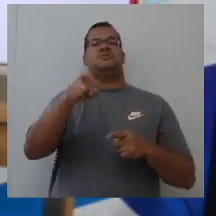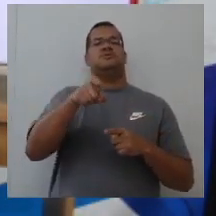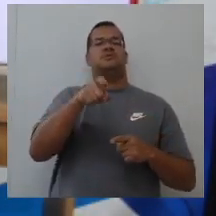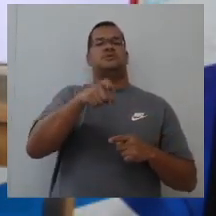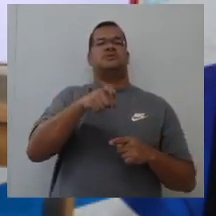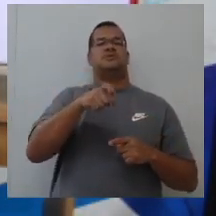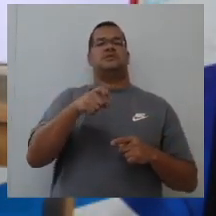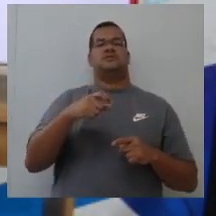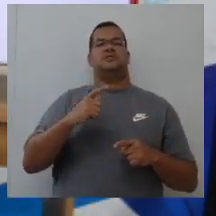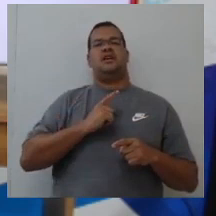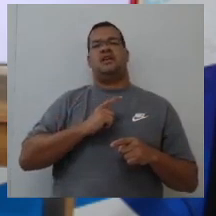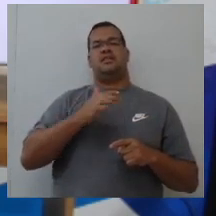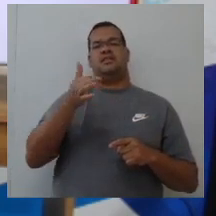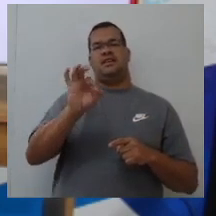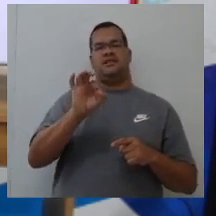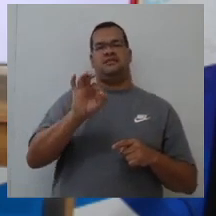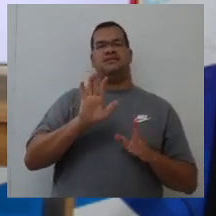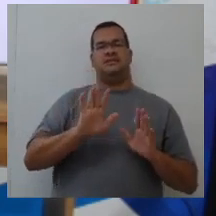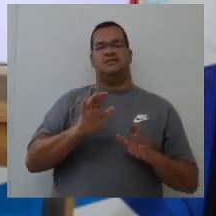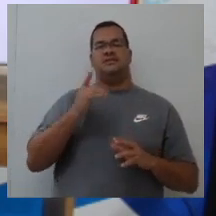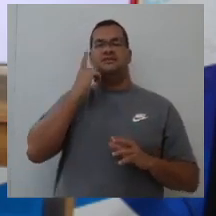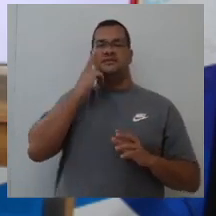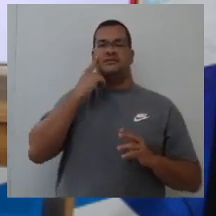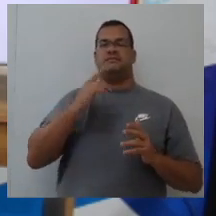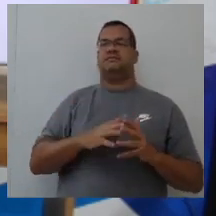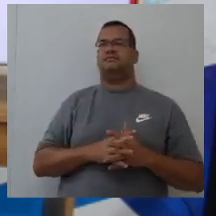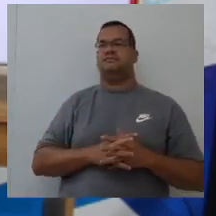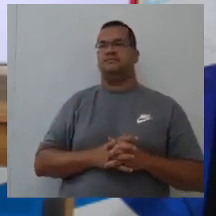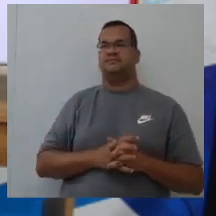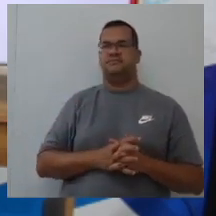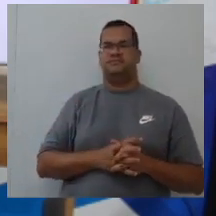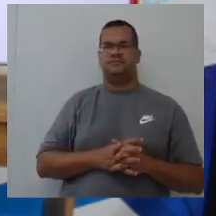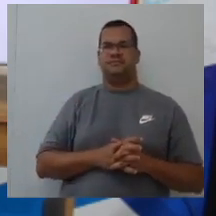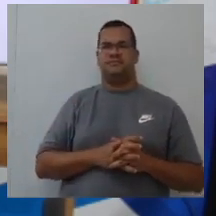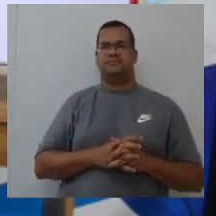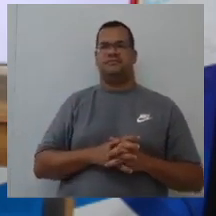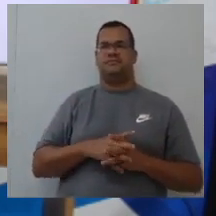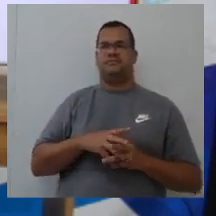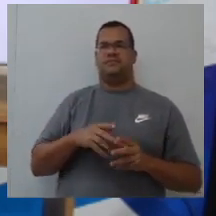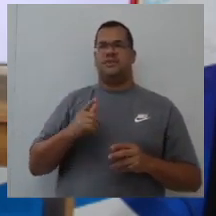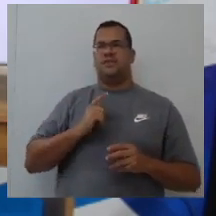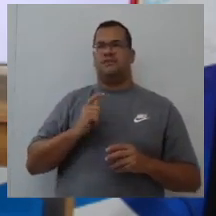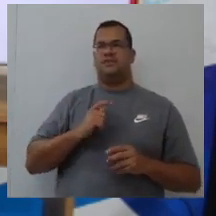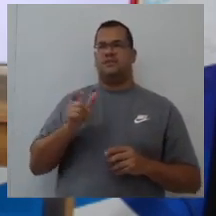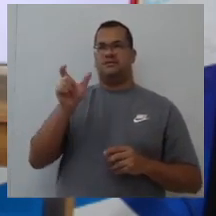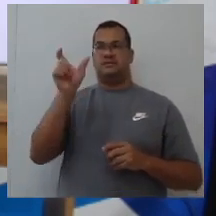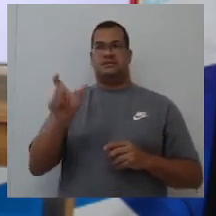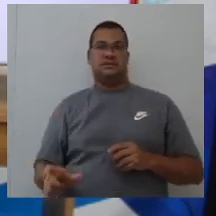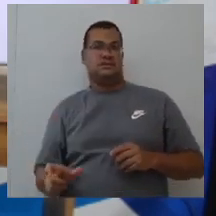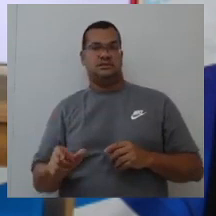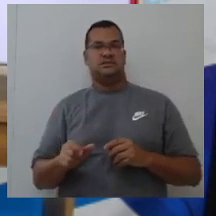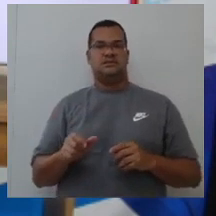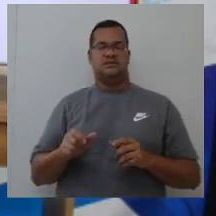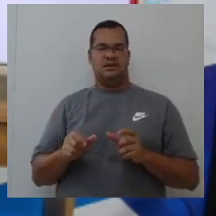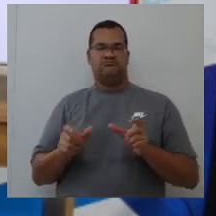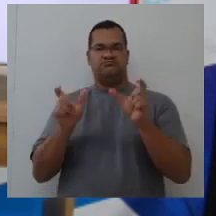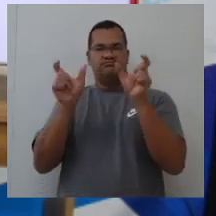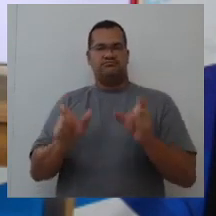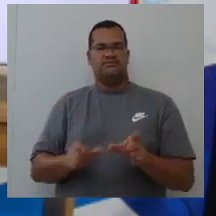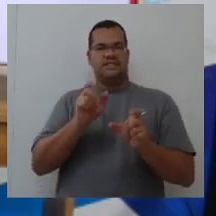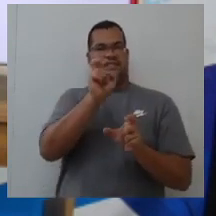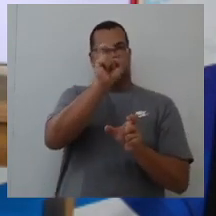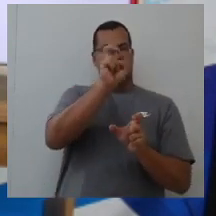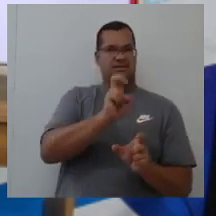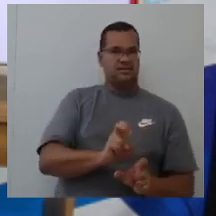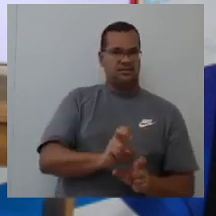10? Agora dá uma sacada aqui, velho. Vê. Vê que tem uma turma do 5 aqui, tá vendo aqui, ó? Tá ligado? A